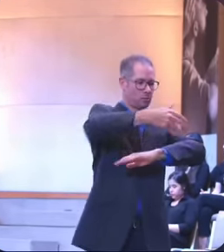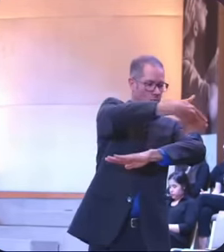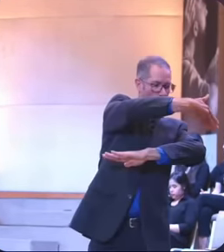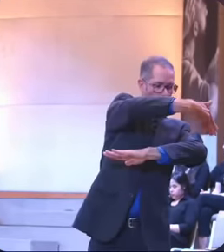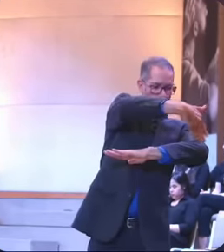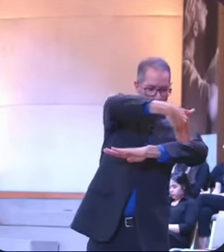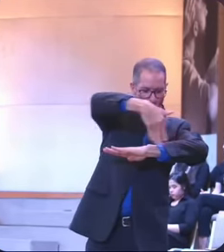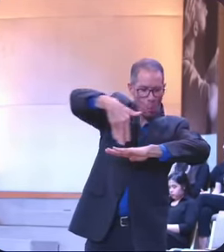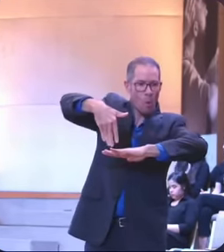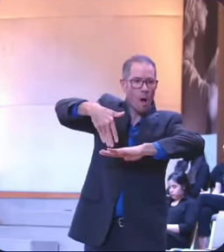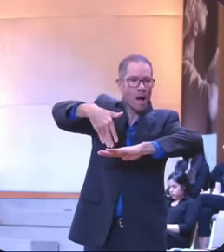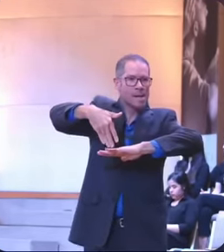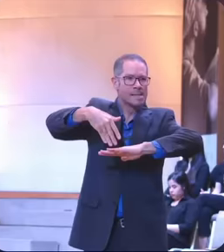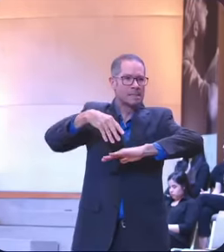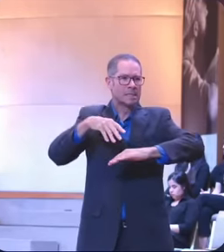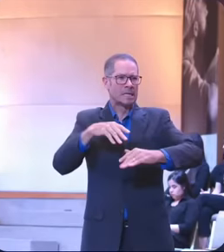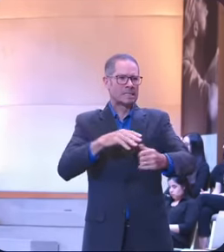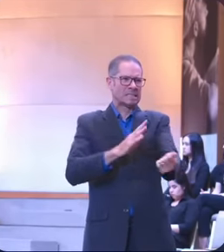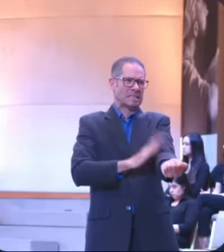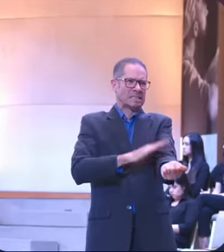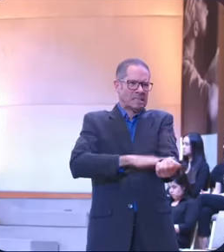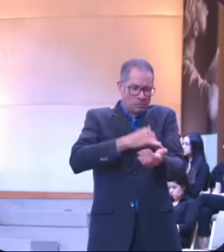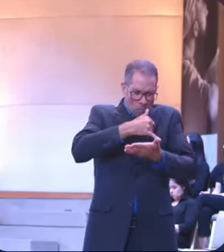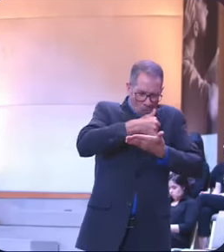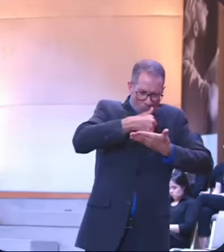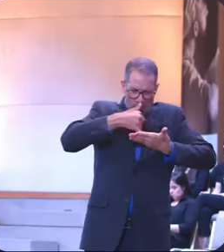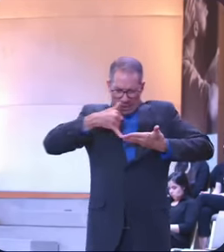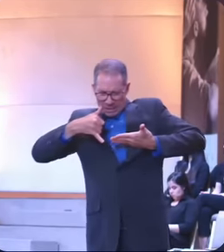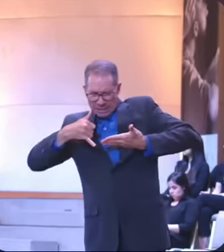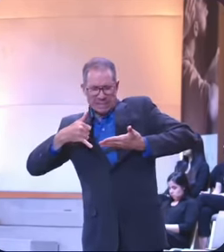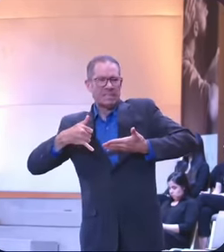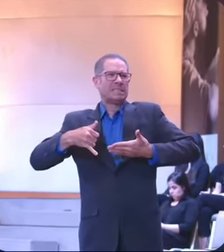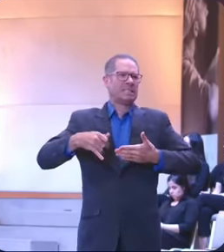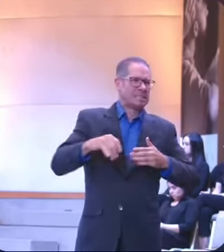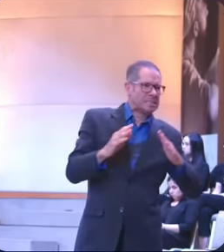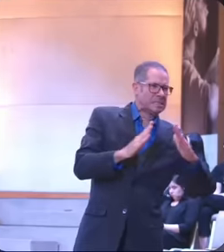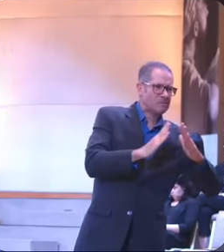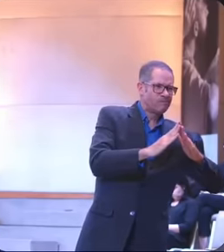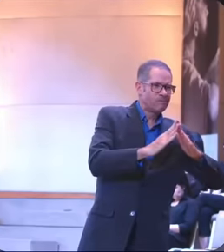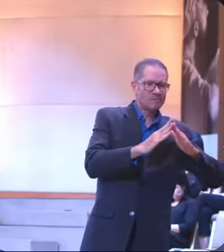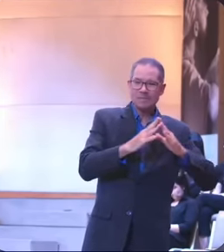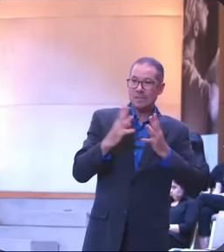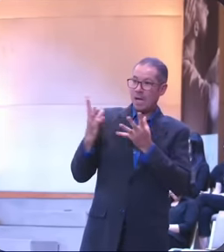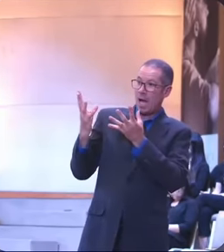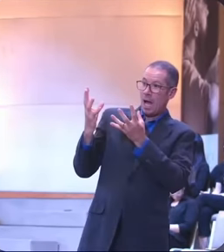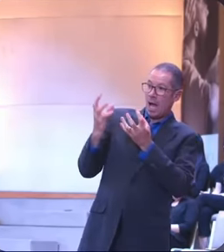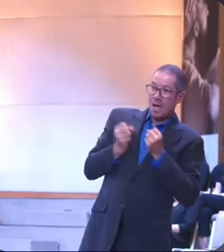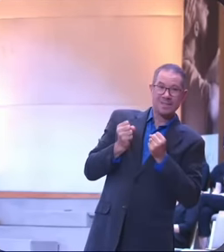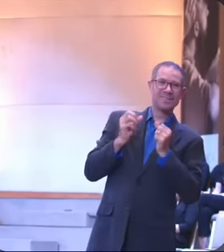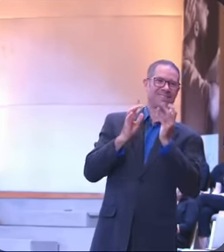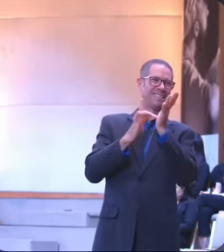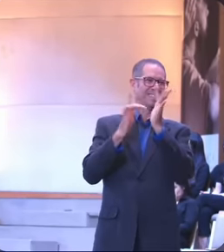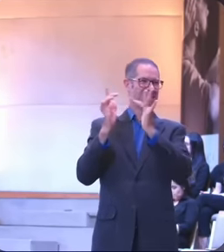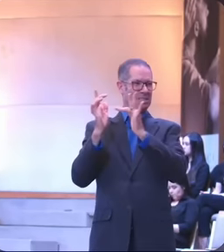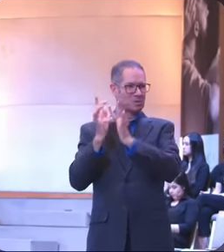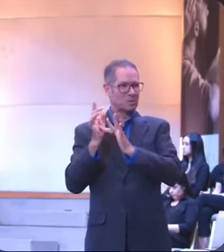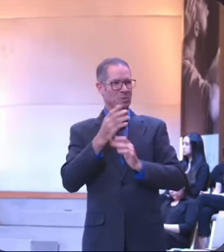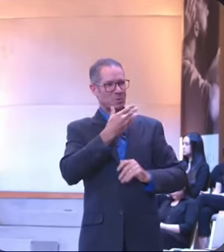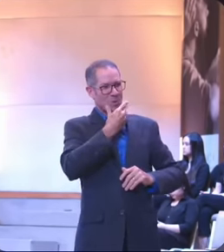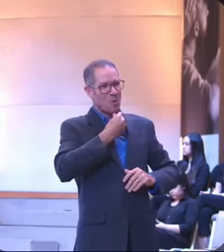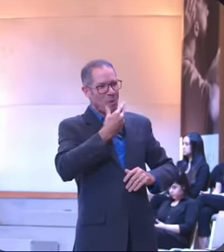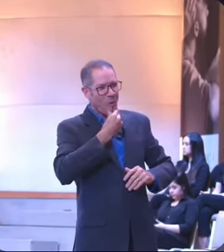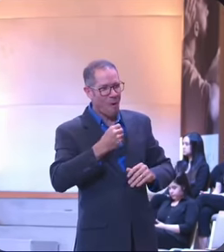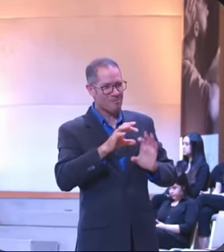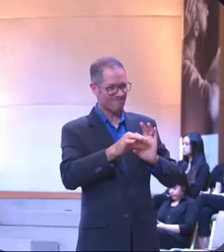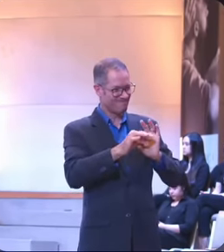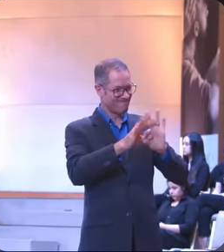ruas, dependente de crack, e que veio a se converter, e que